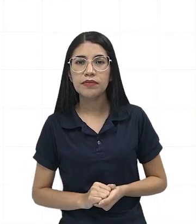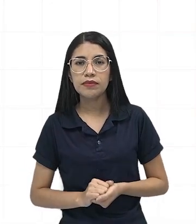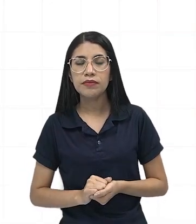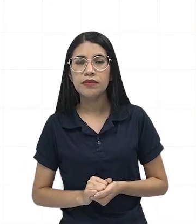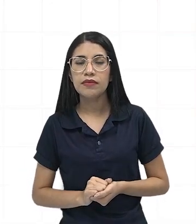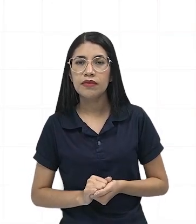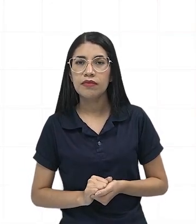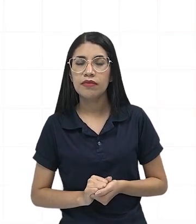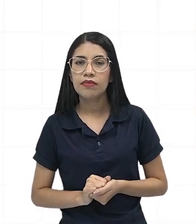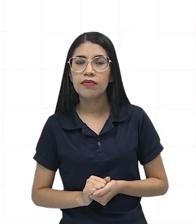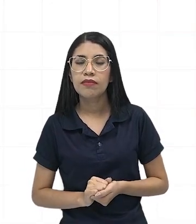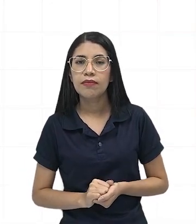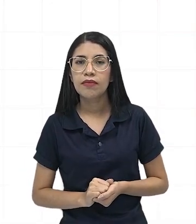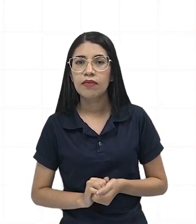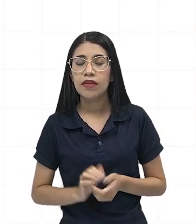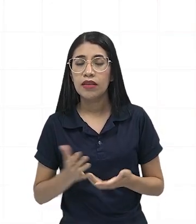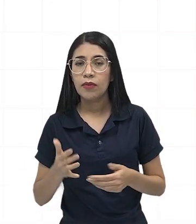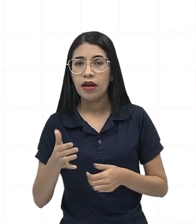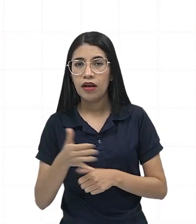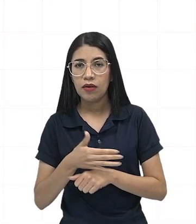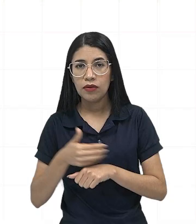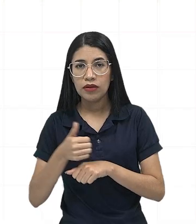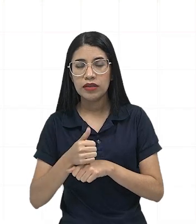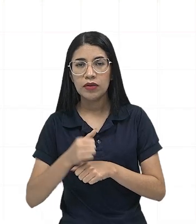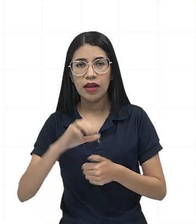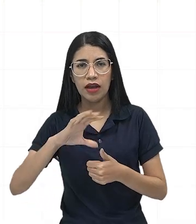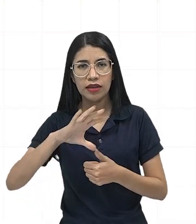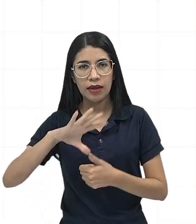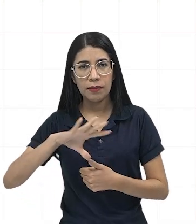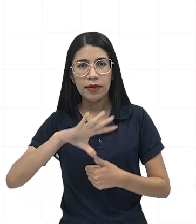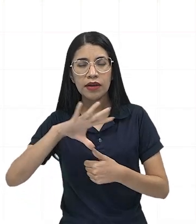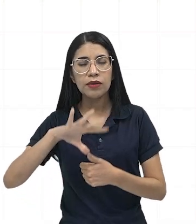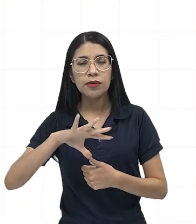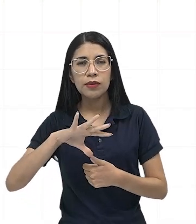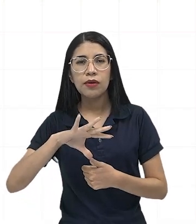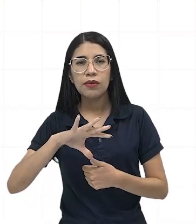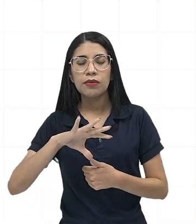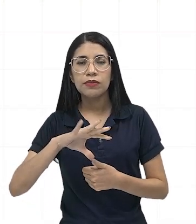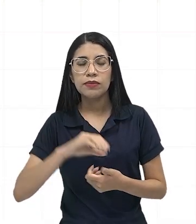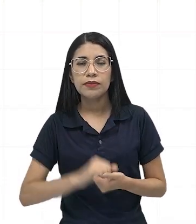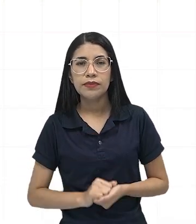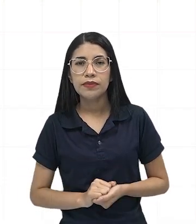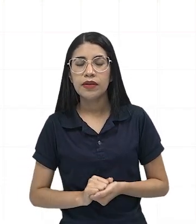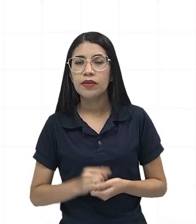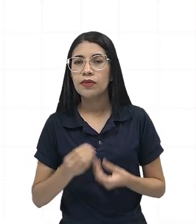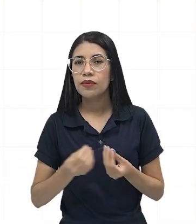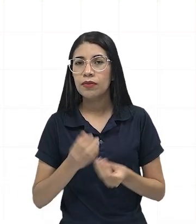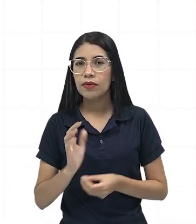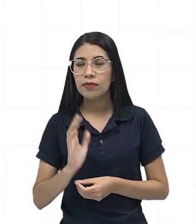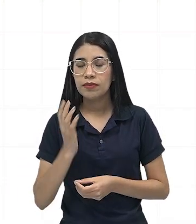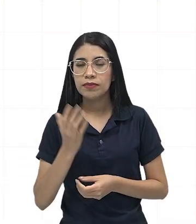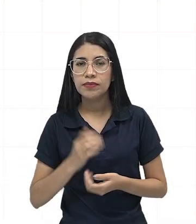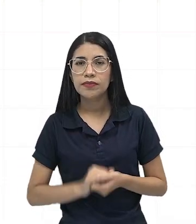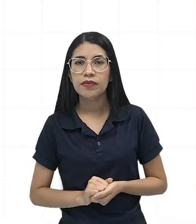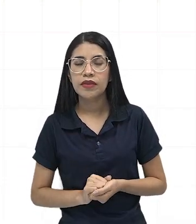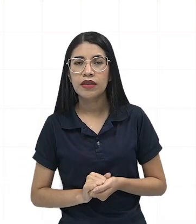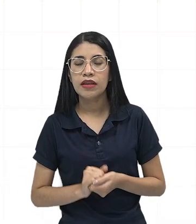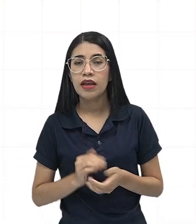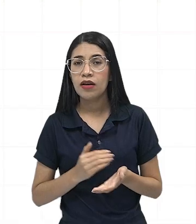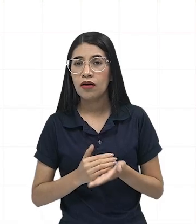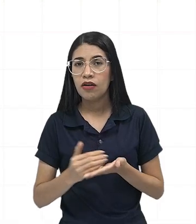de colonização da América do Norte, ela que era lá de cima do continente americano, deu-se início a partir